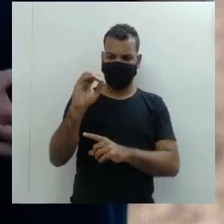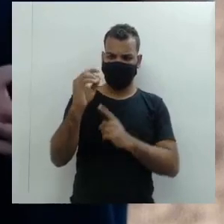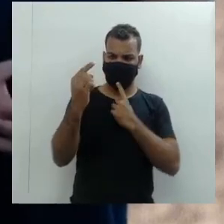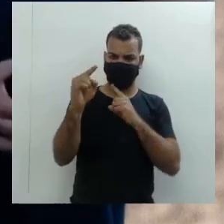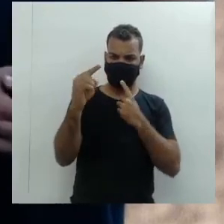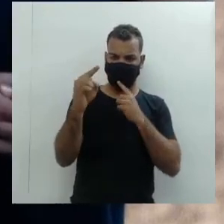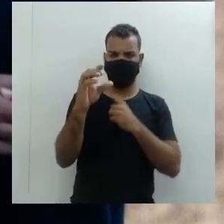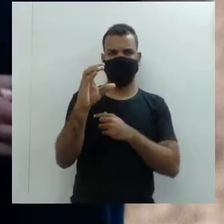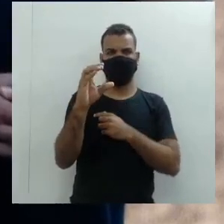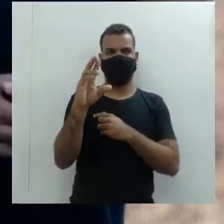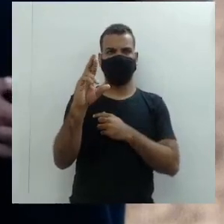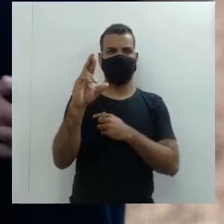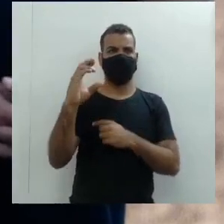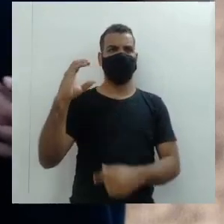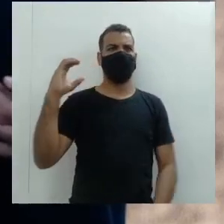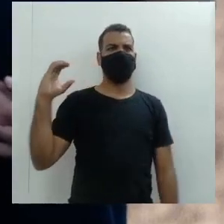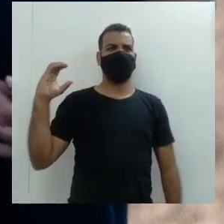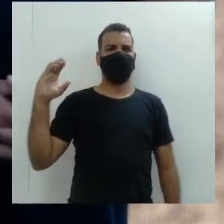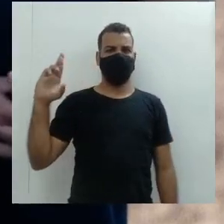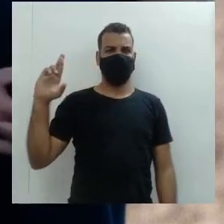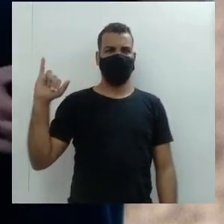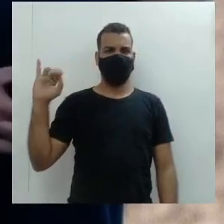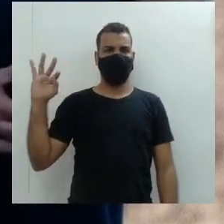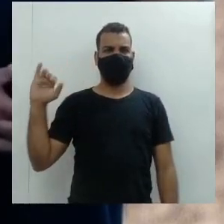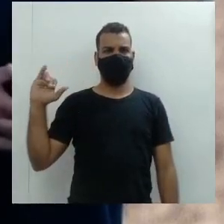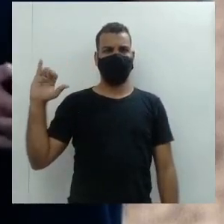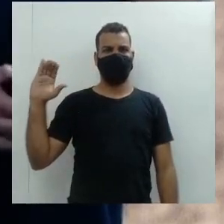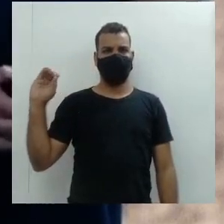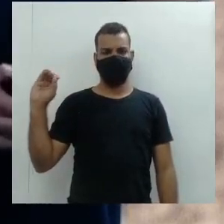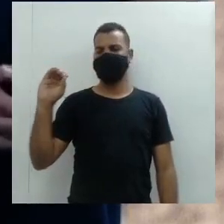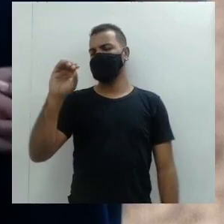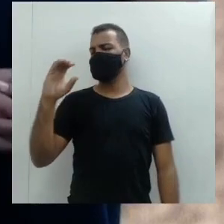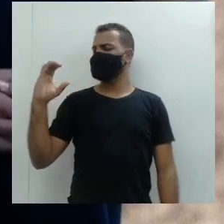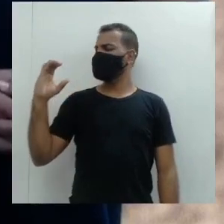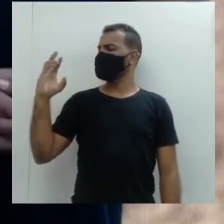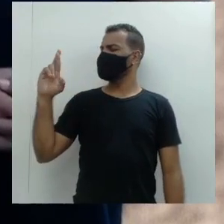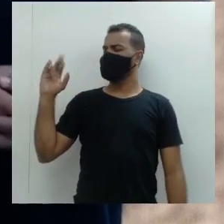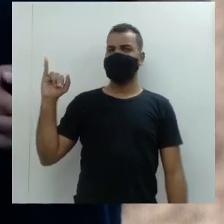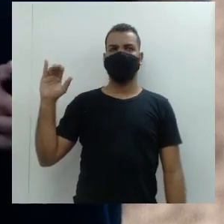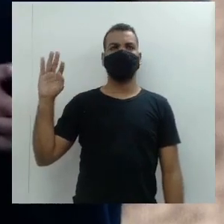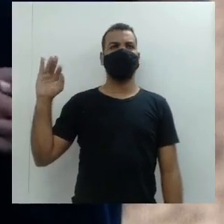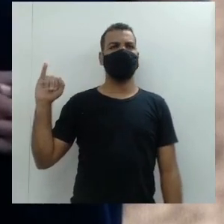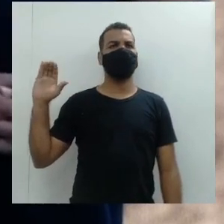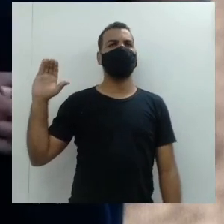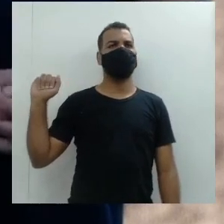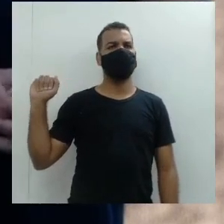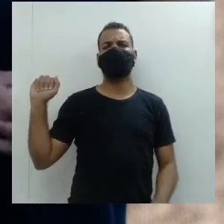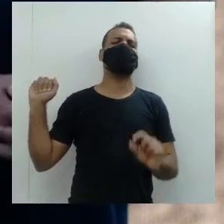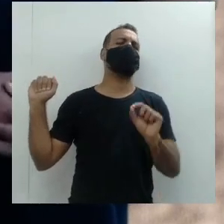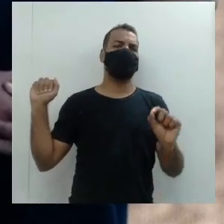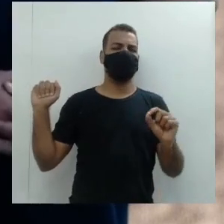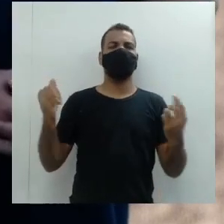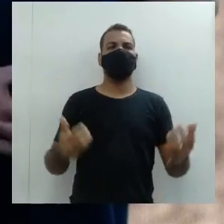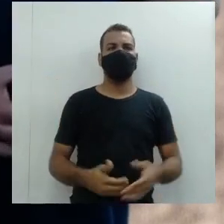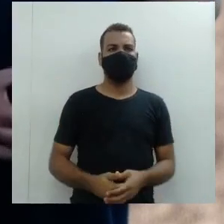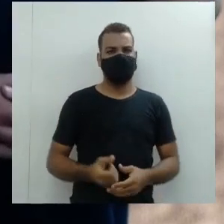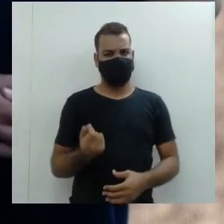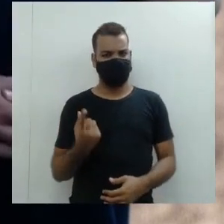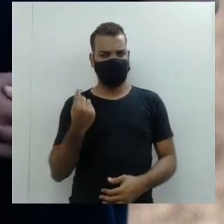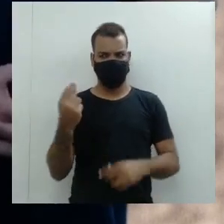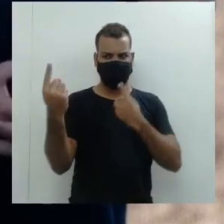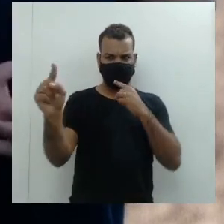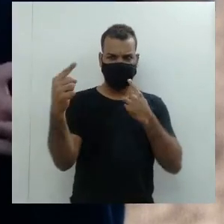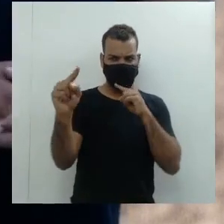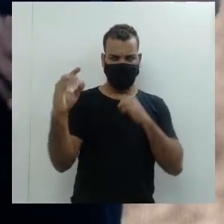pouco sobre a questão da crítica, o que é a crítica, não é isso? Certo? E tirar esse tom pejorativo que o senhor vai